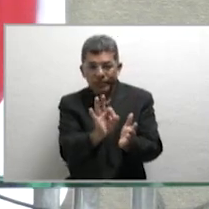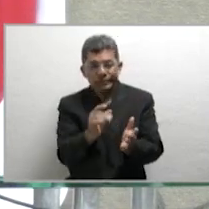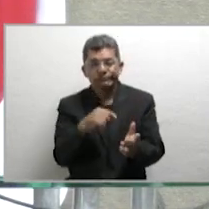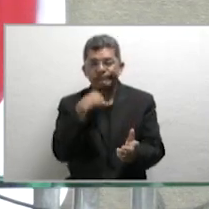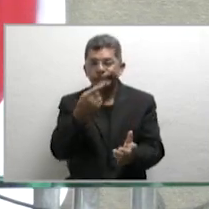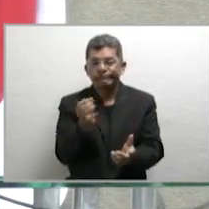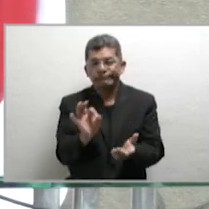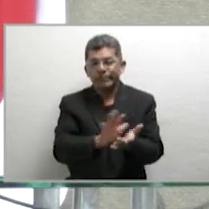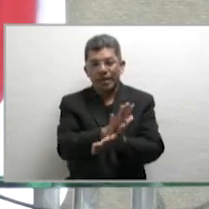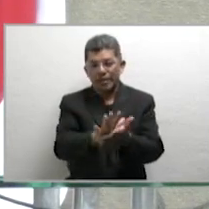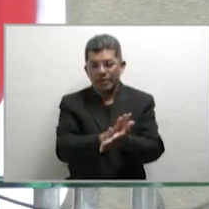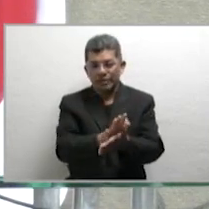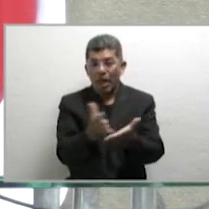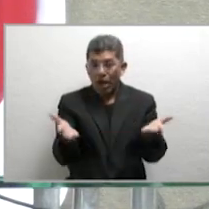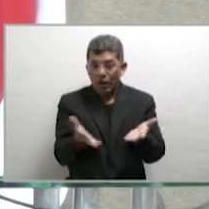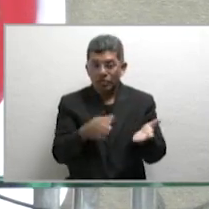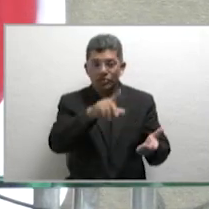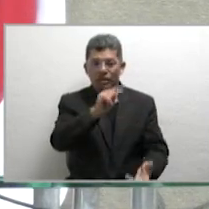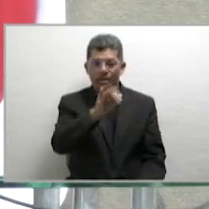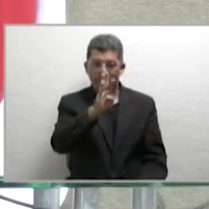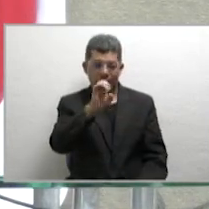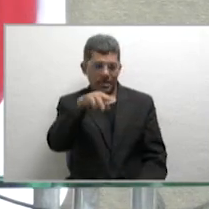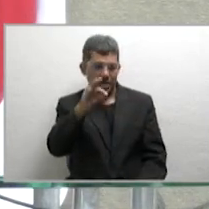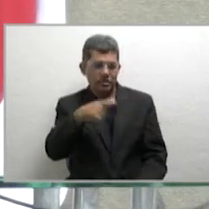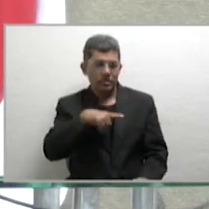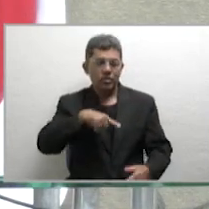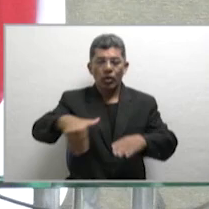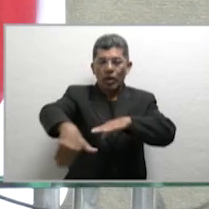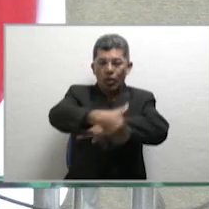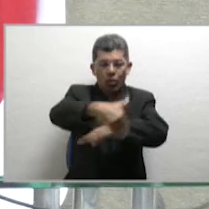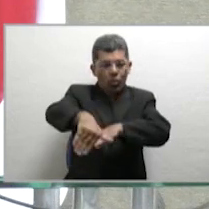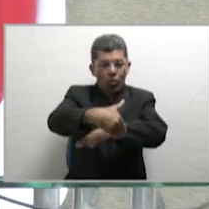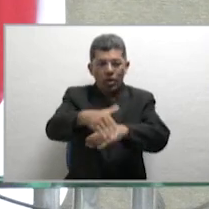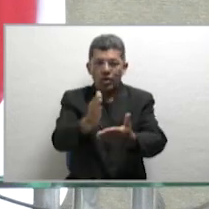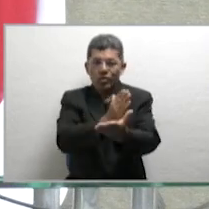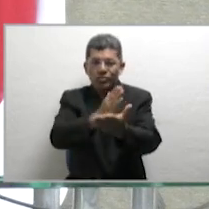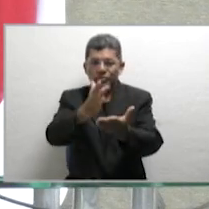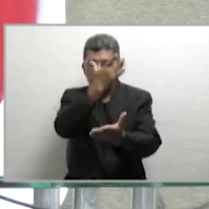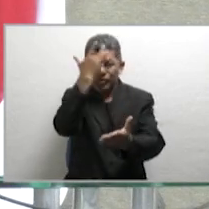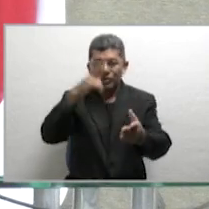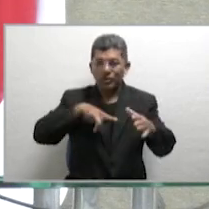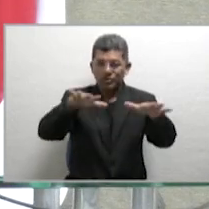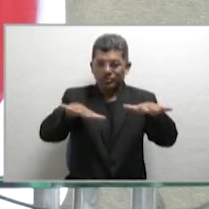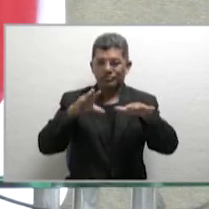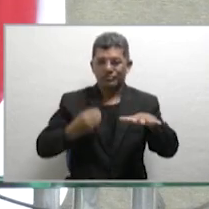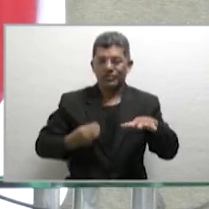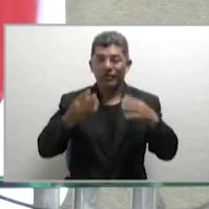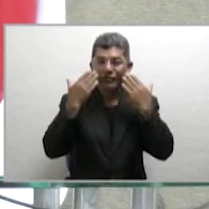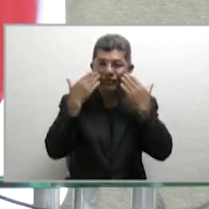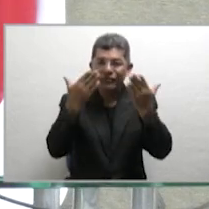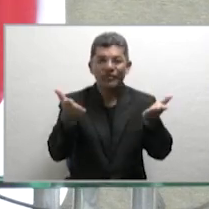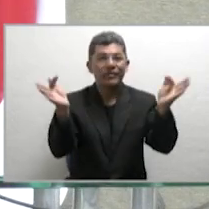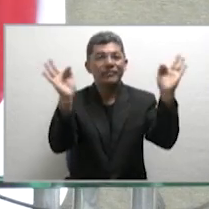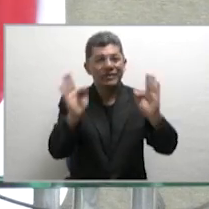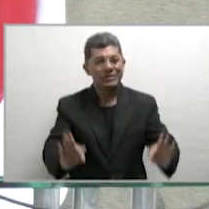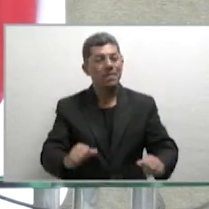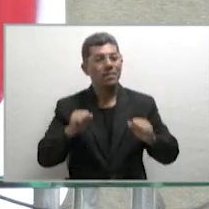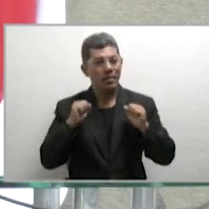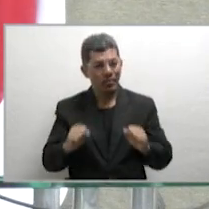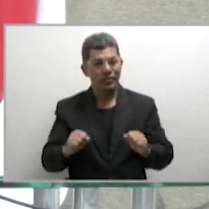estão agora no gabinete, estão nas ruas, algumas pessoas estão aqui. Eu fico muito feliz por